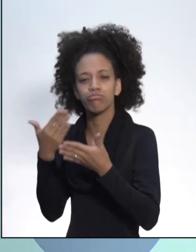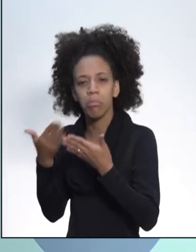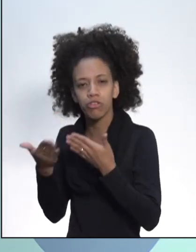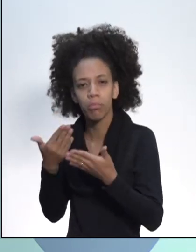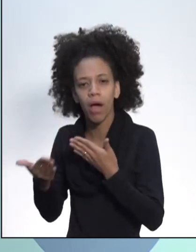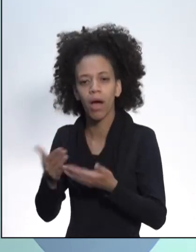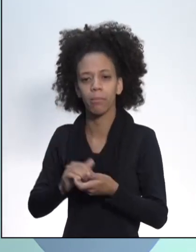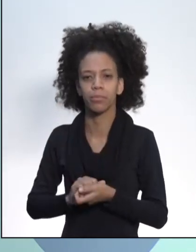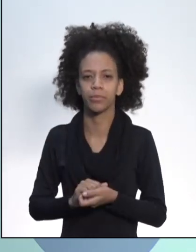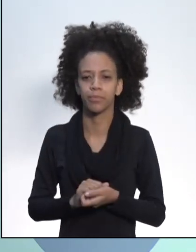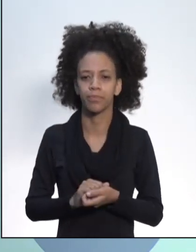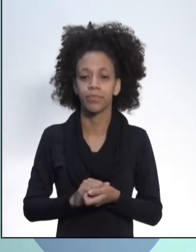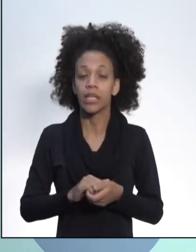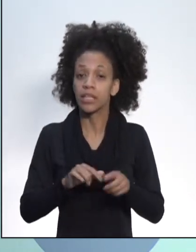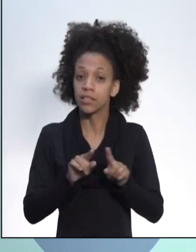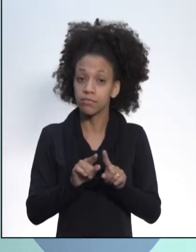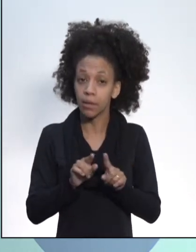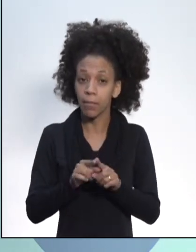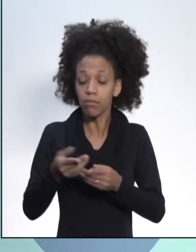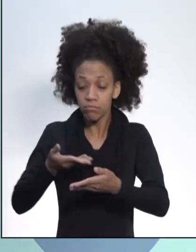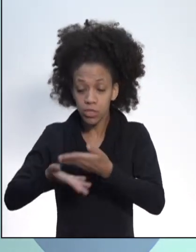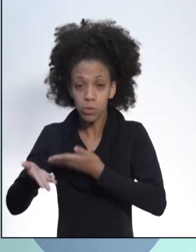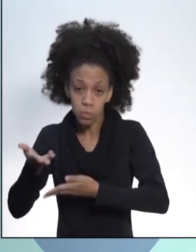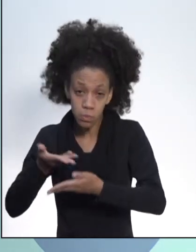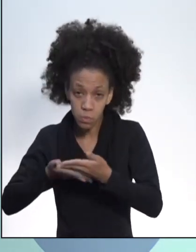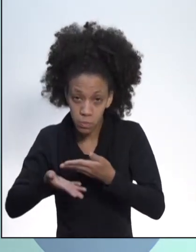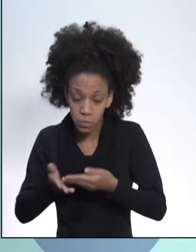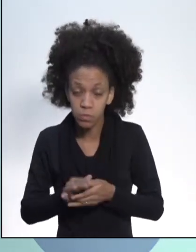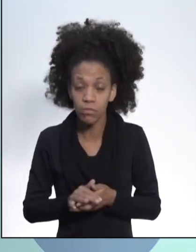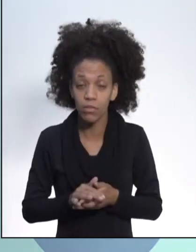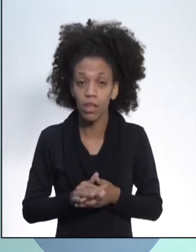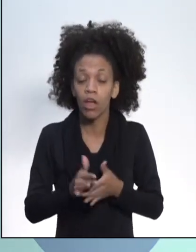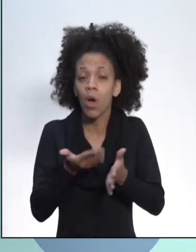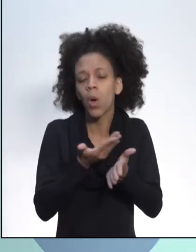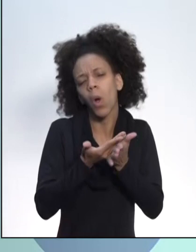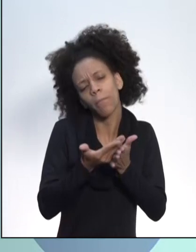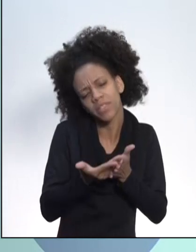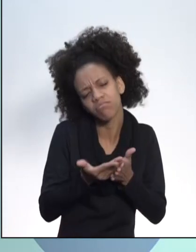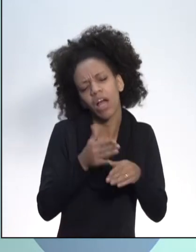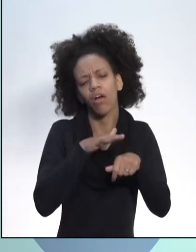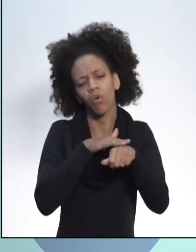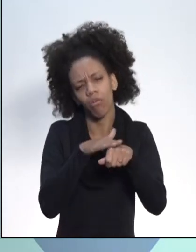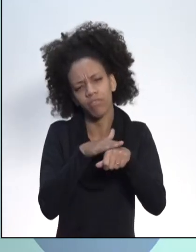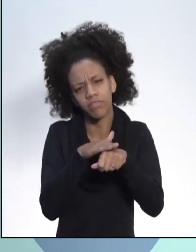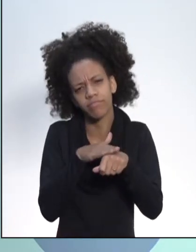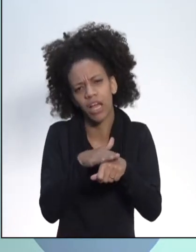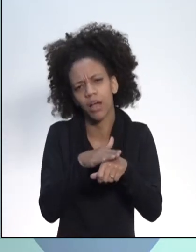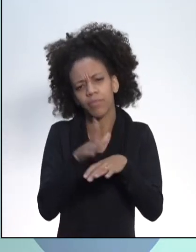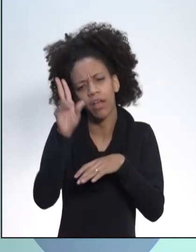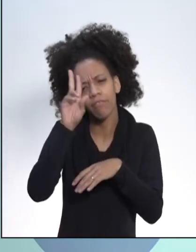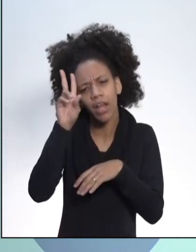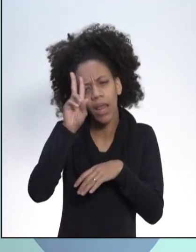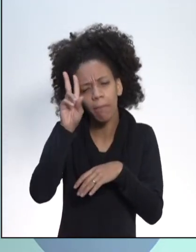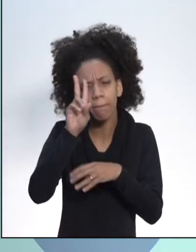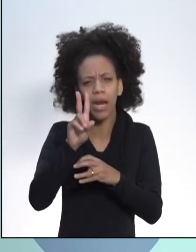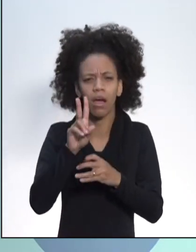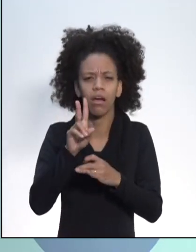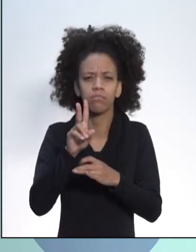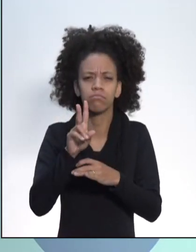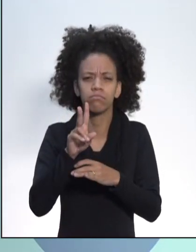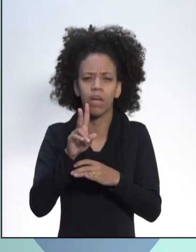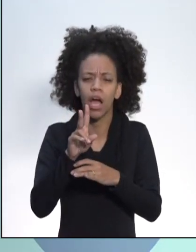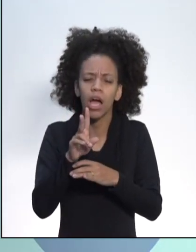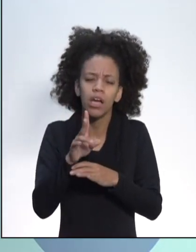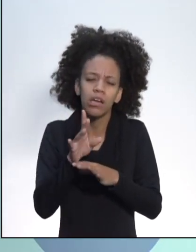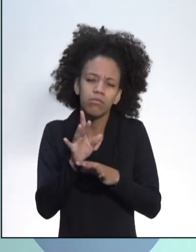chat e com algumas interações. A gente vai começar a conversar, a gente vai relembrar um pouquinho da última